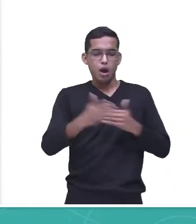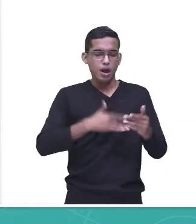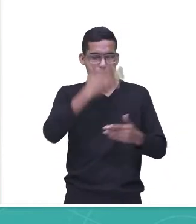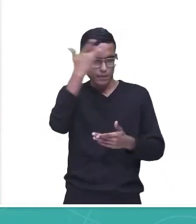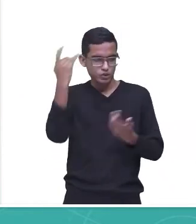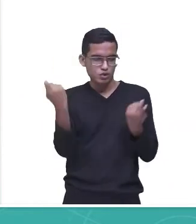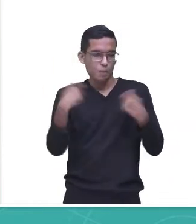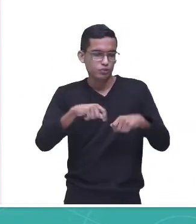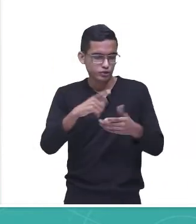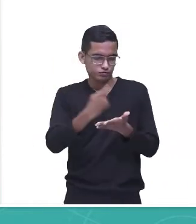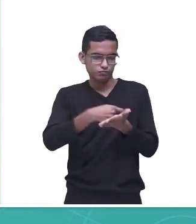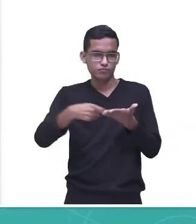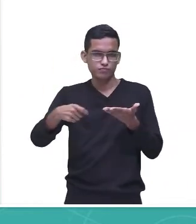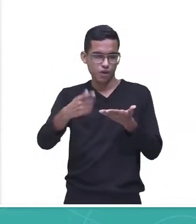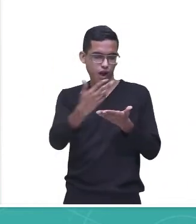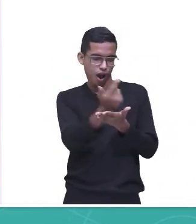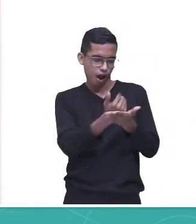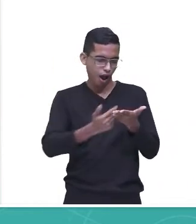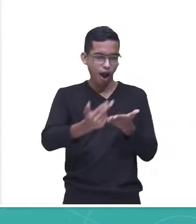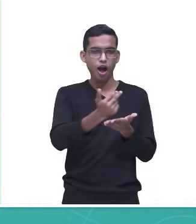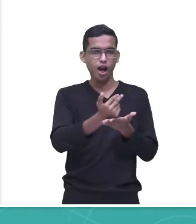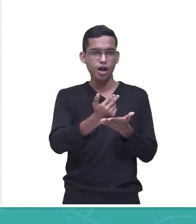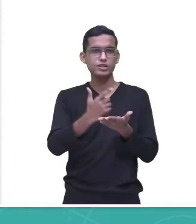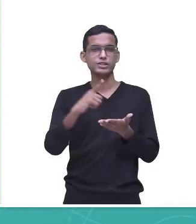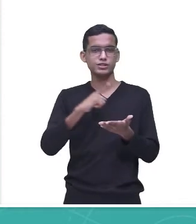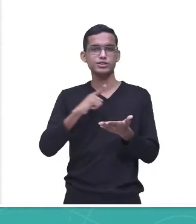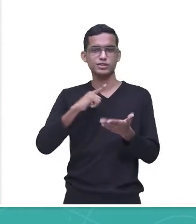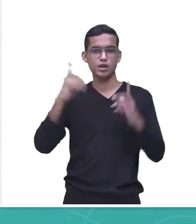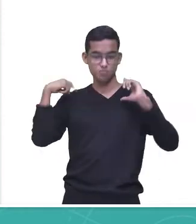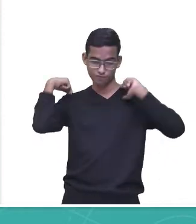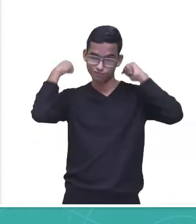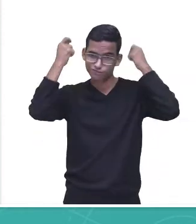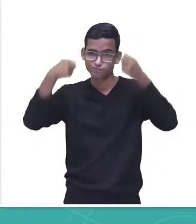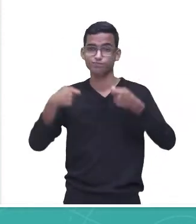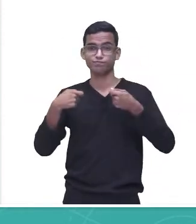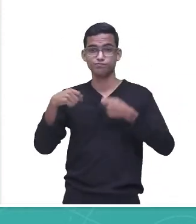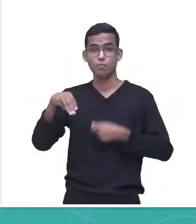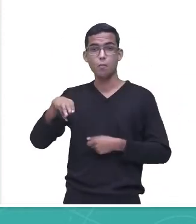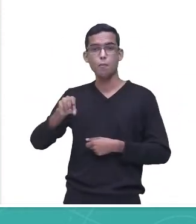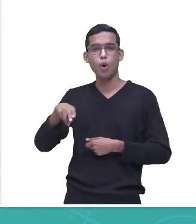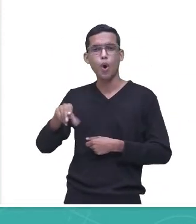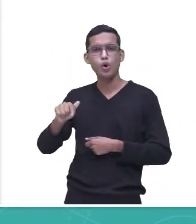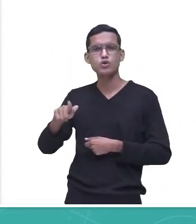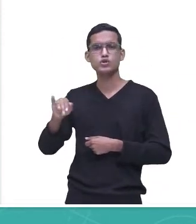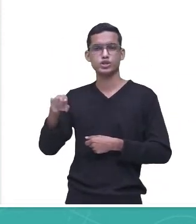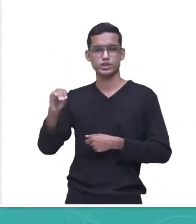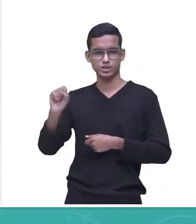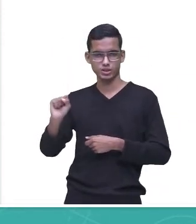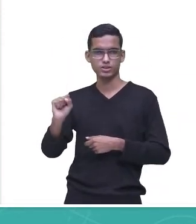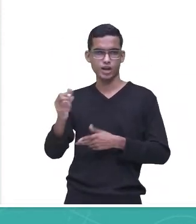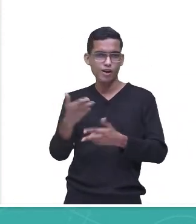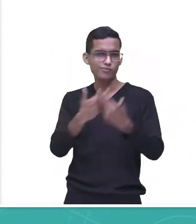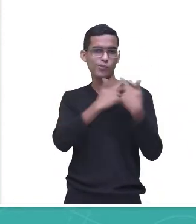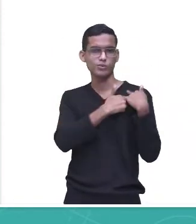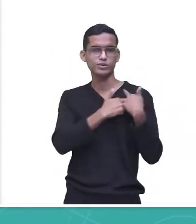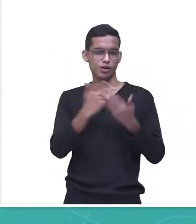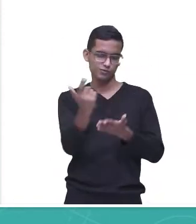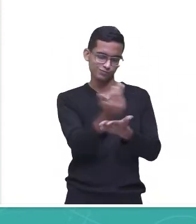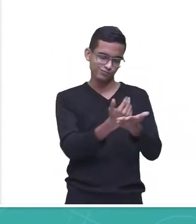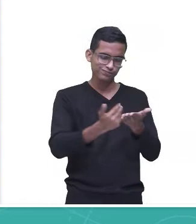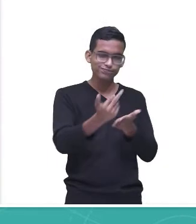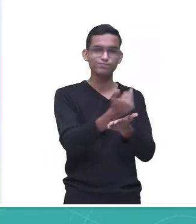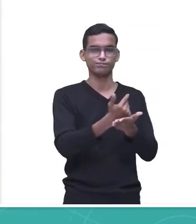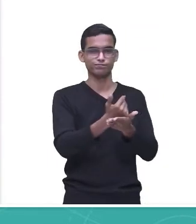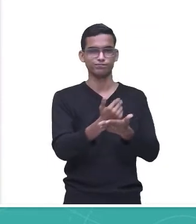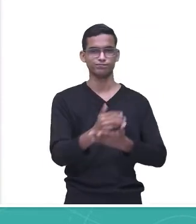bastante espiritualizados. E agora vamos analisar um pouco a escultura românica. Bem, elas são